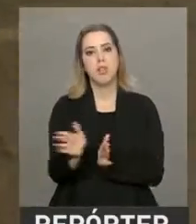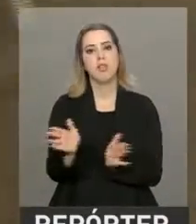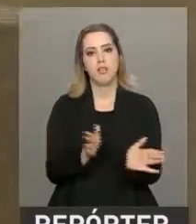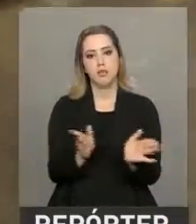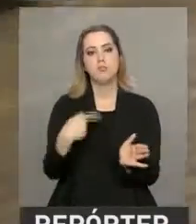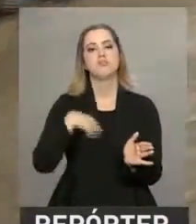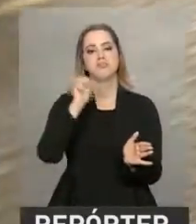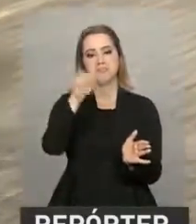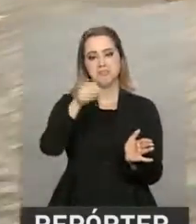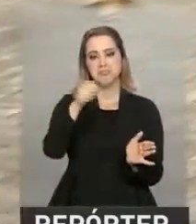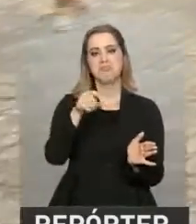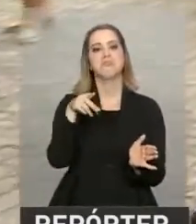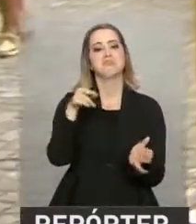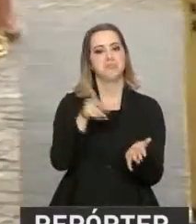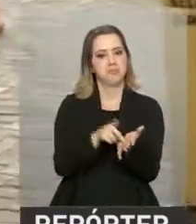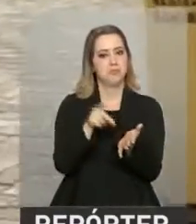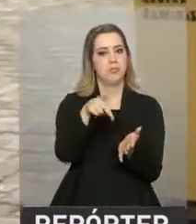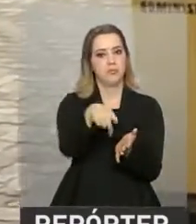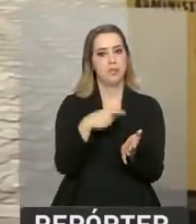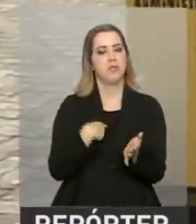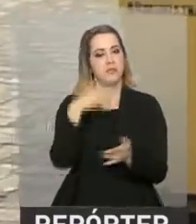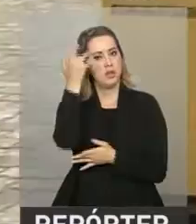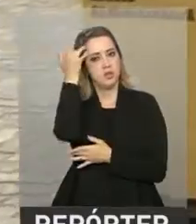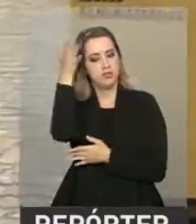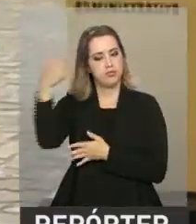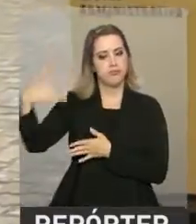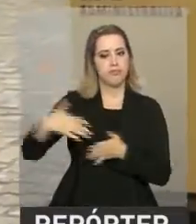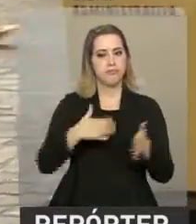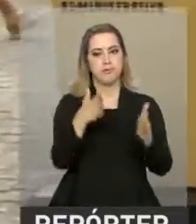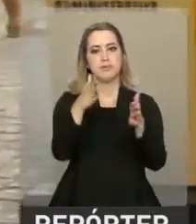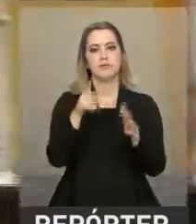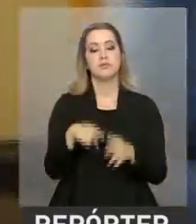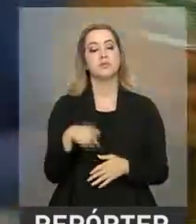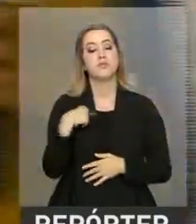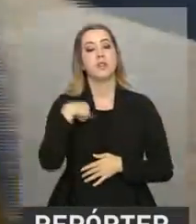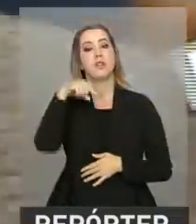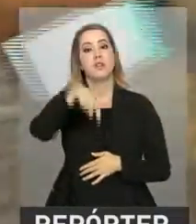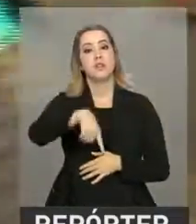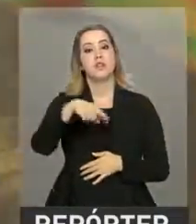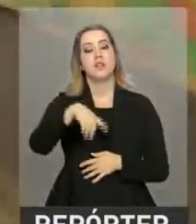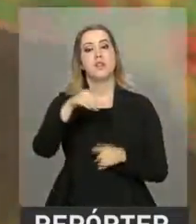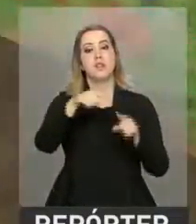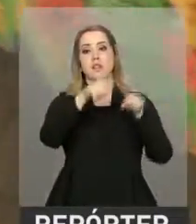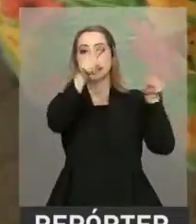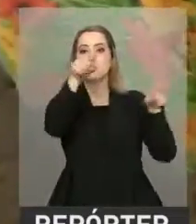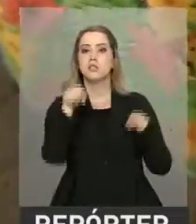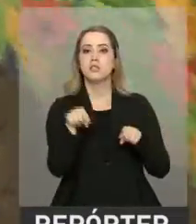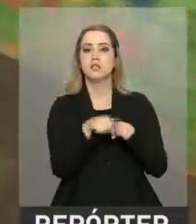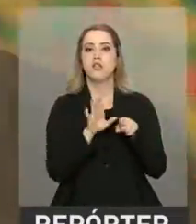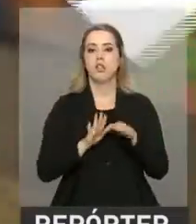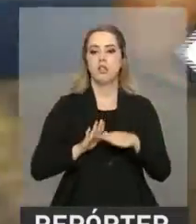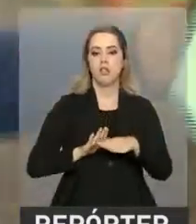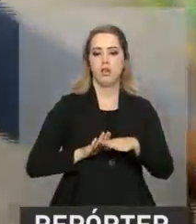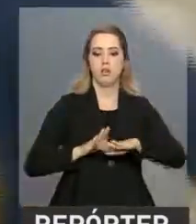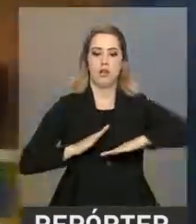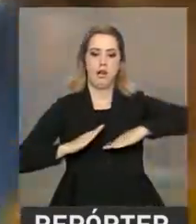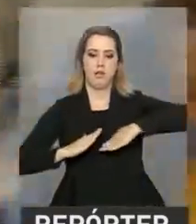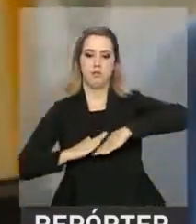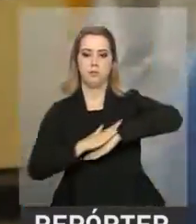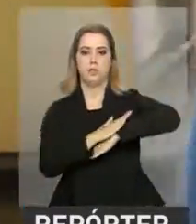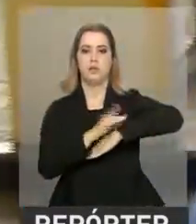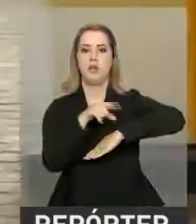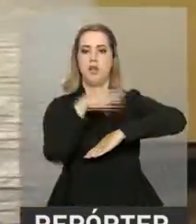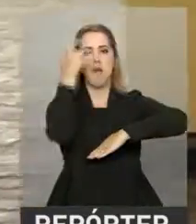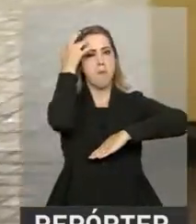eles são bem largos e facilitam a mobilidade de quem tem algum tipo de deficiência. Nessa barraca aqui do lado, uma rampa que facilita o